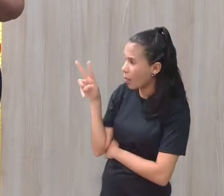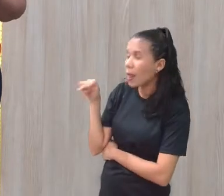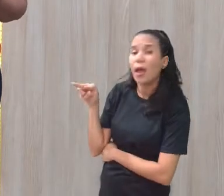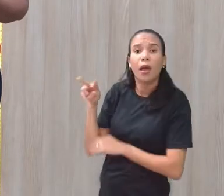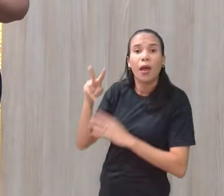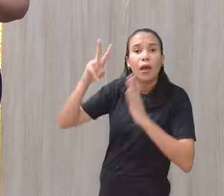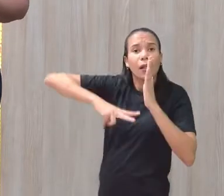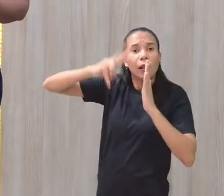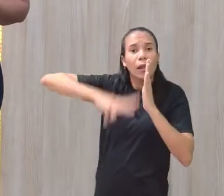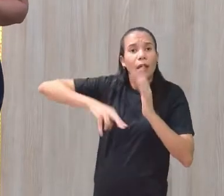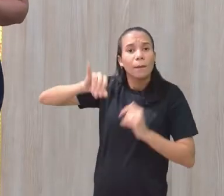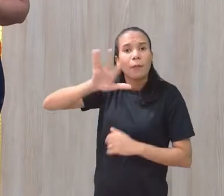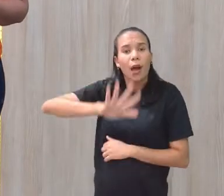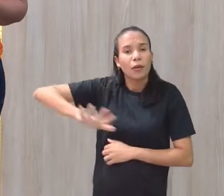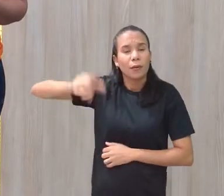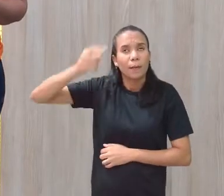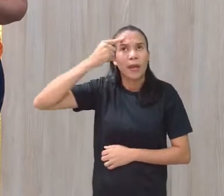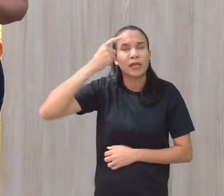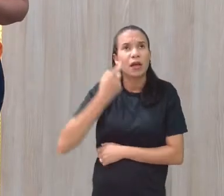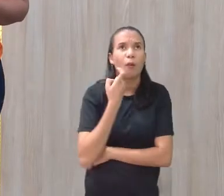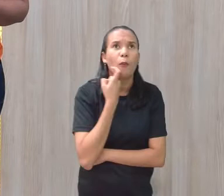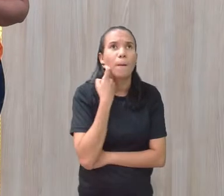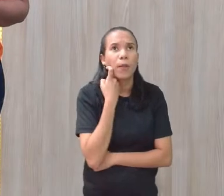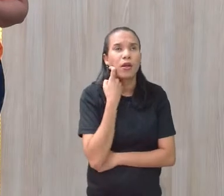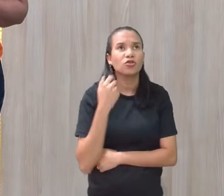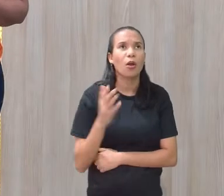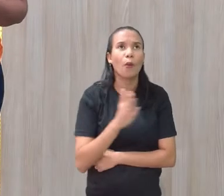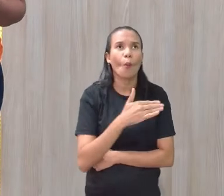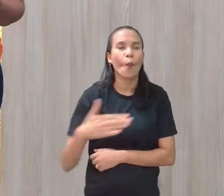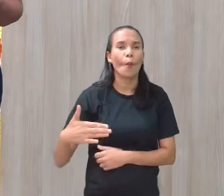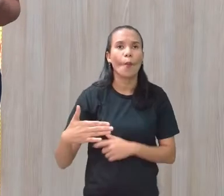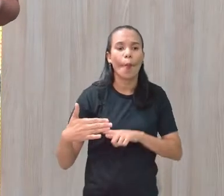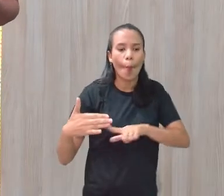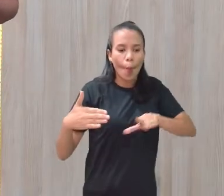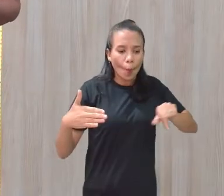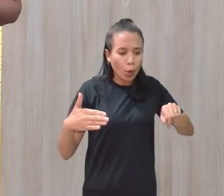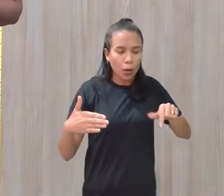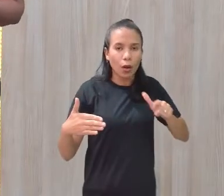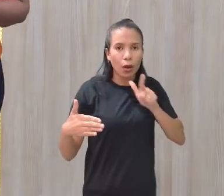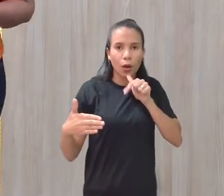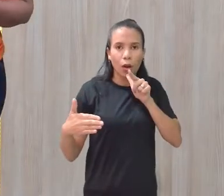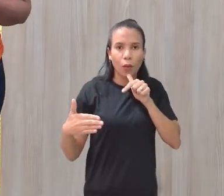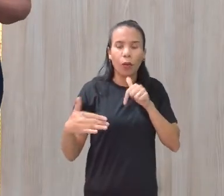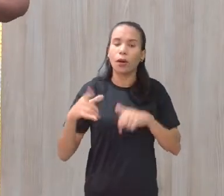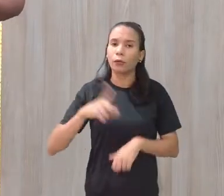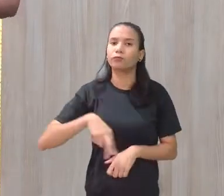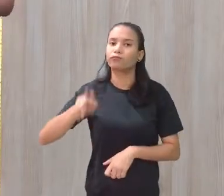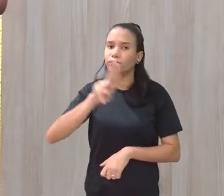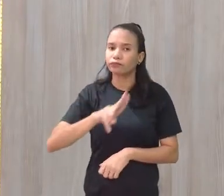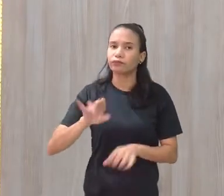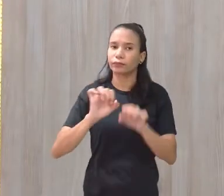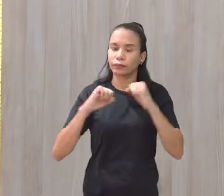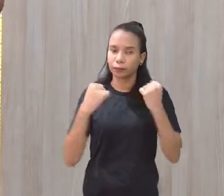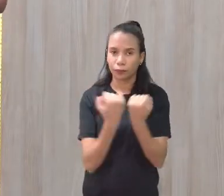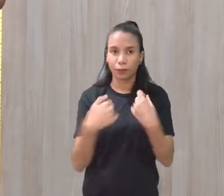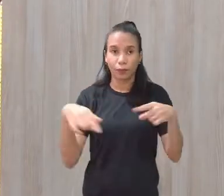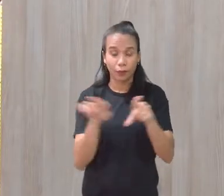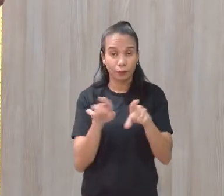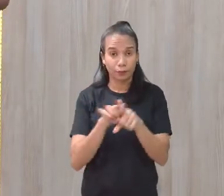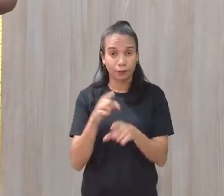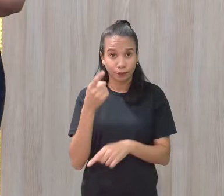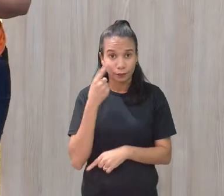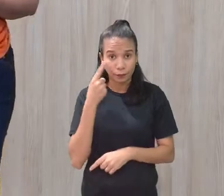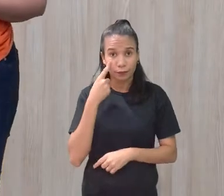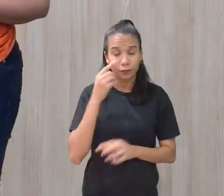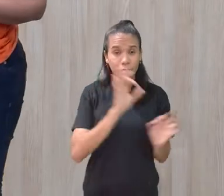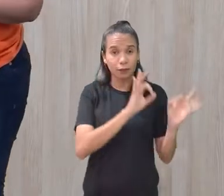comigo. Peixe fora d'água é um ditado muito utilizado na nossa sociedade. A gente viu aí, assistiu a